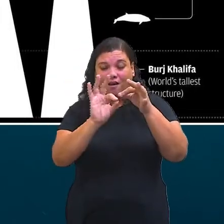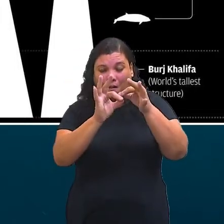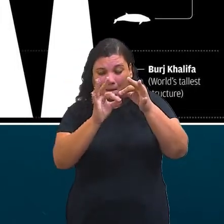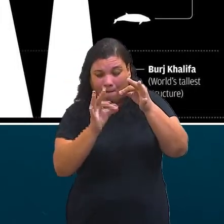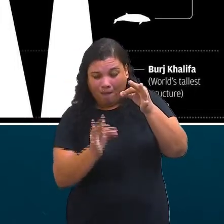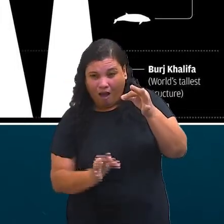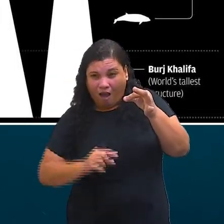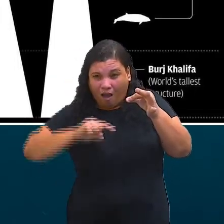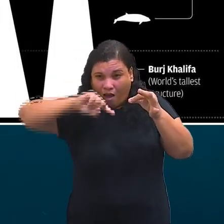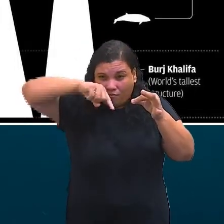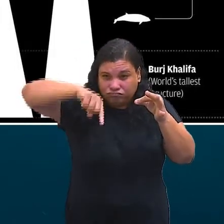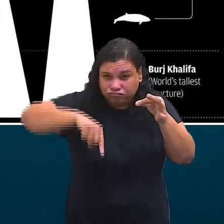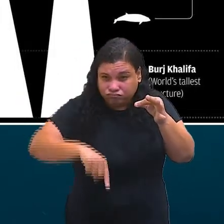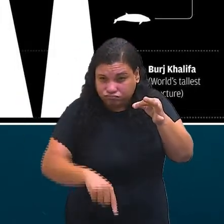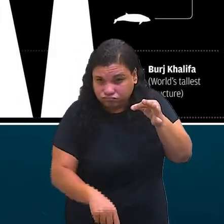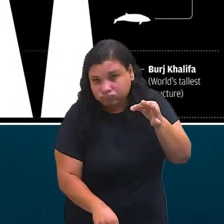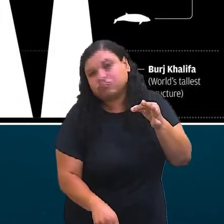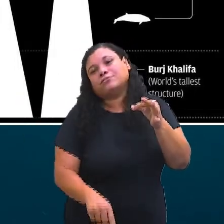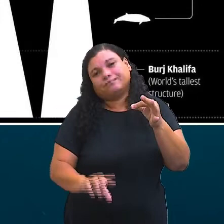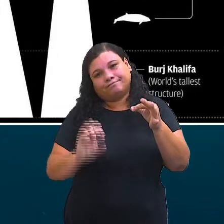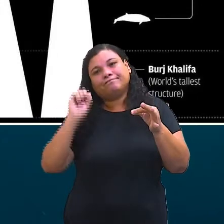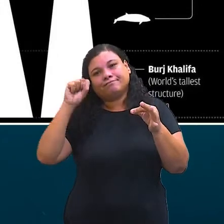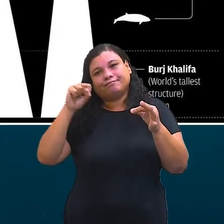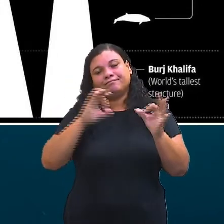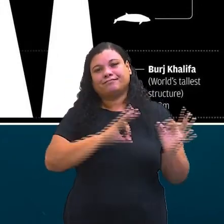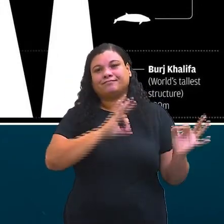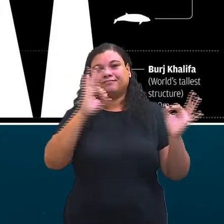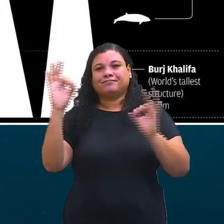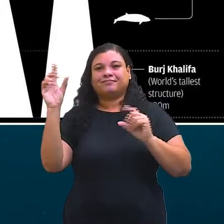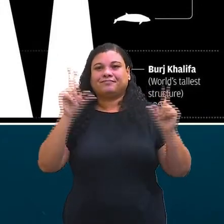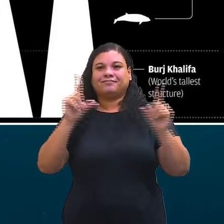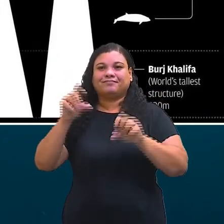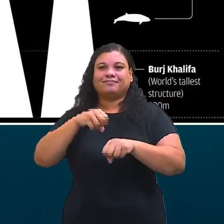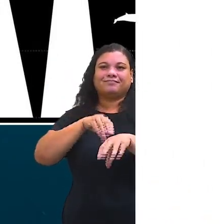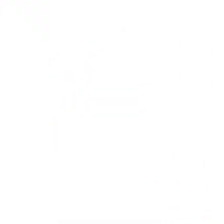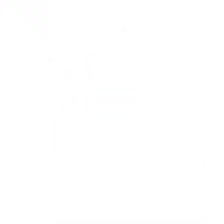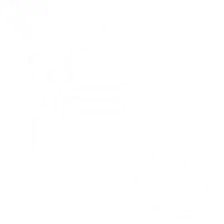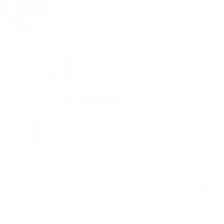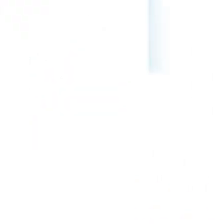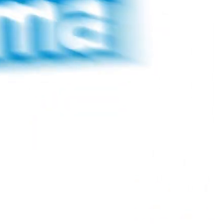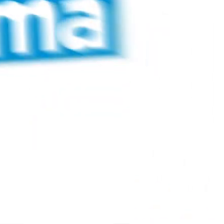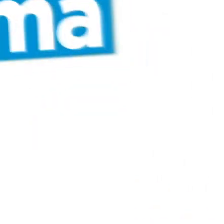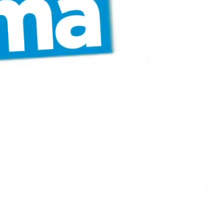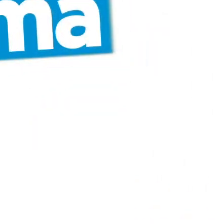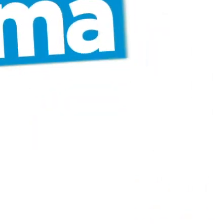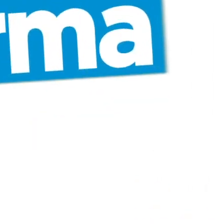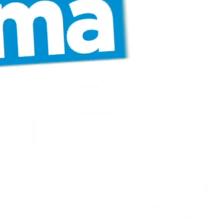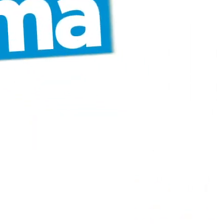quilômetros de profundidade. E para mais dicas como esta, fiquem ligados na TV Educação.